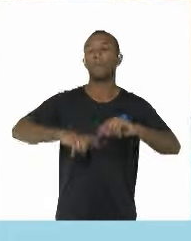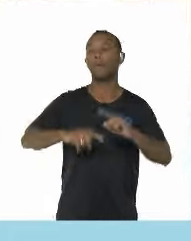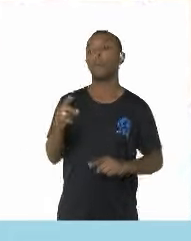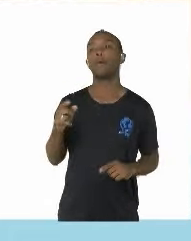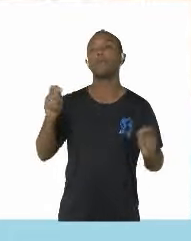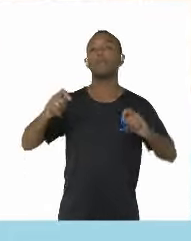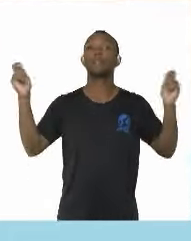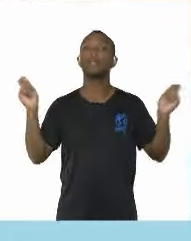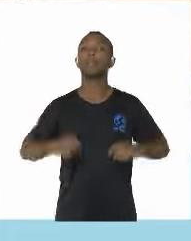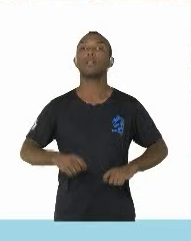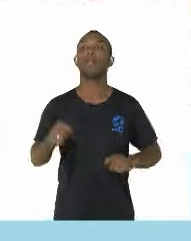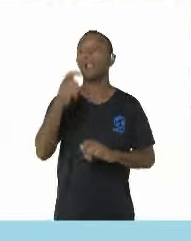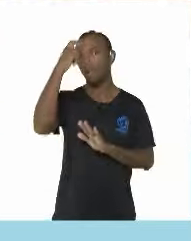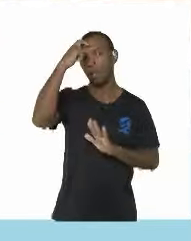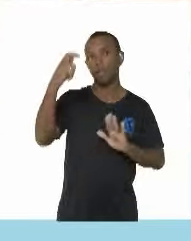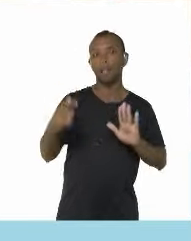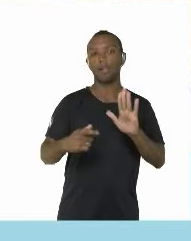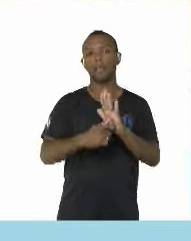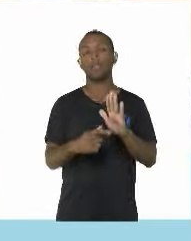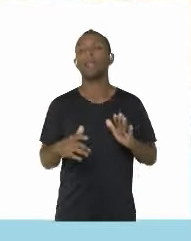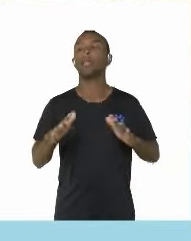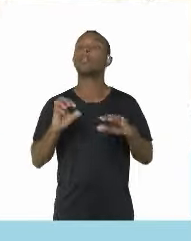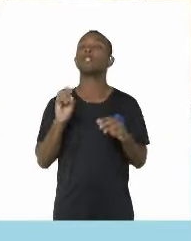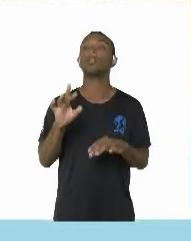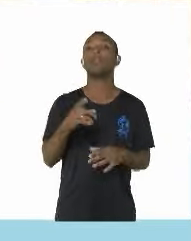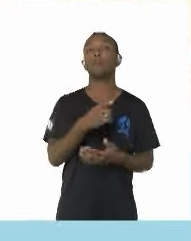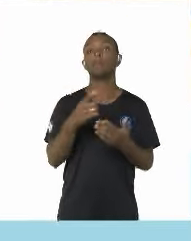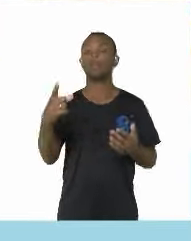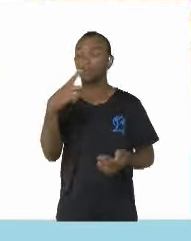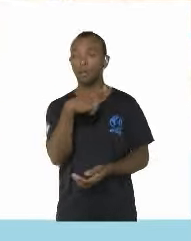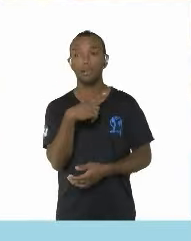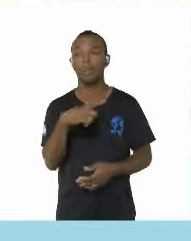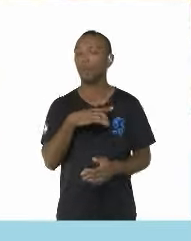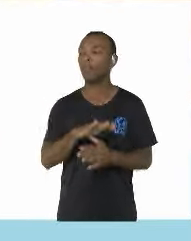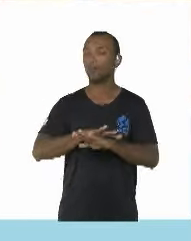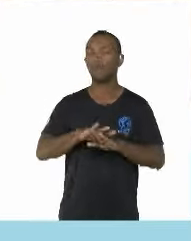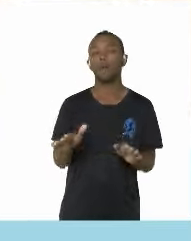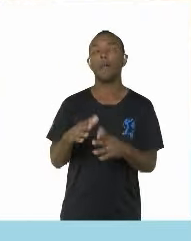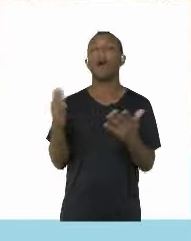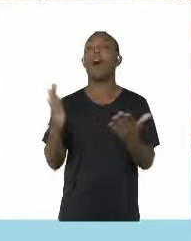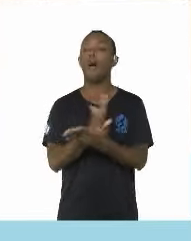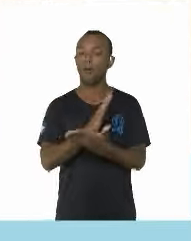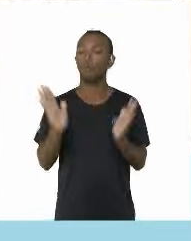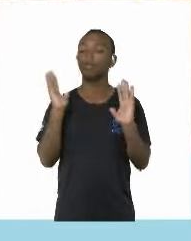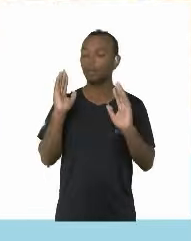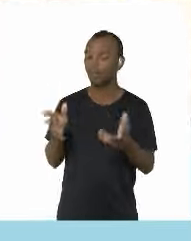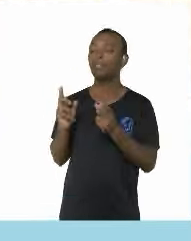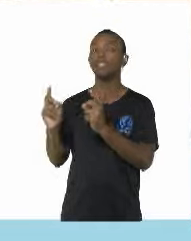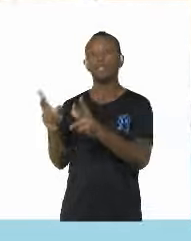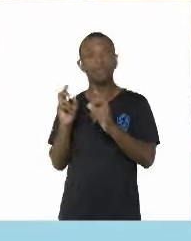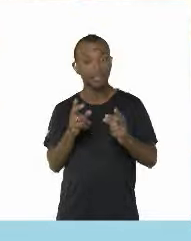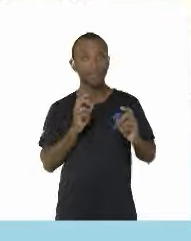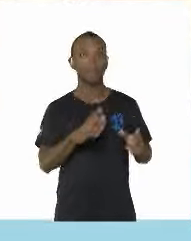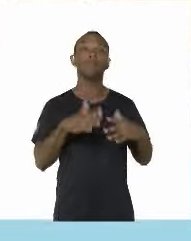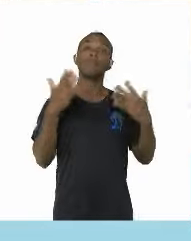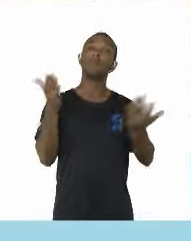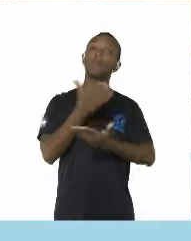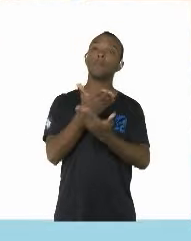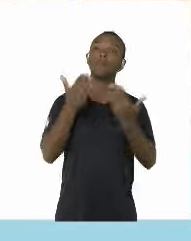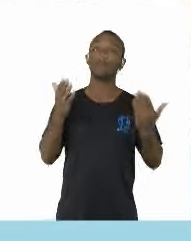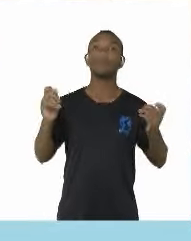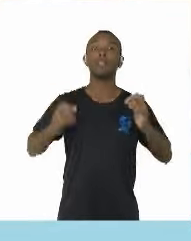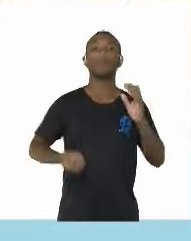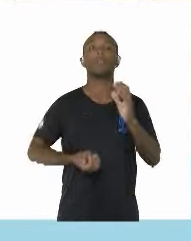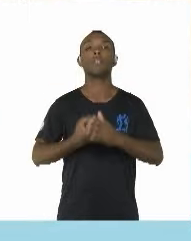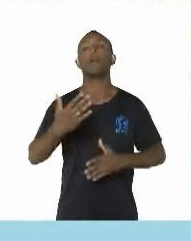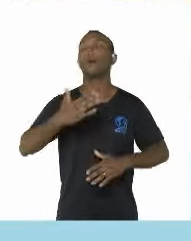qualquer coisa, e só você tem esse mockup. Muita gente, inclusive, já cria mockup e vende. Né? Então, assim, você cria o seu mockup, o